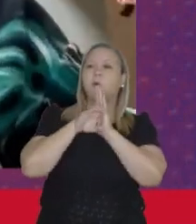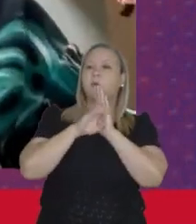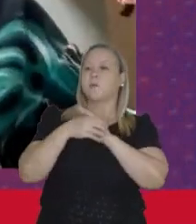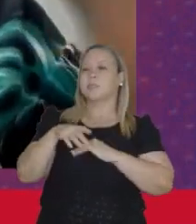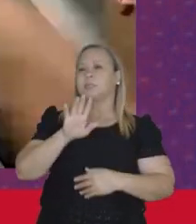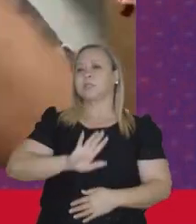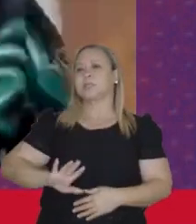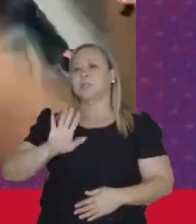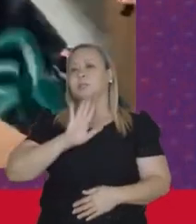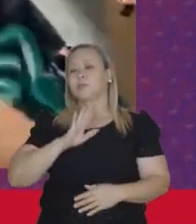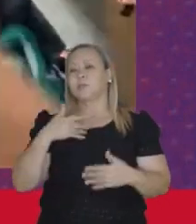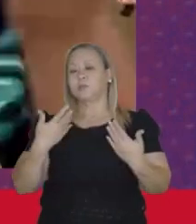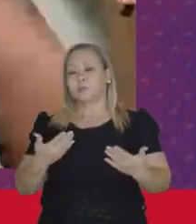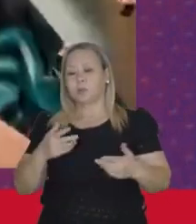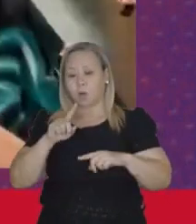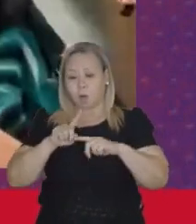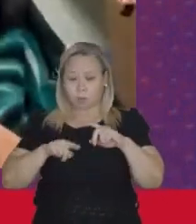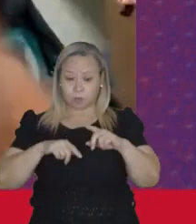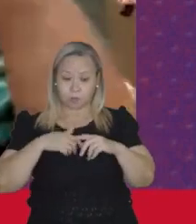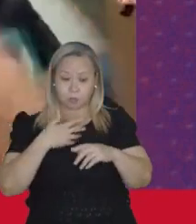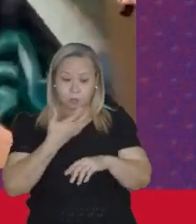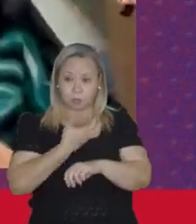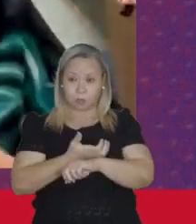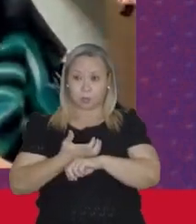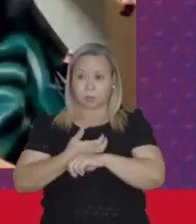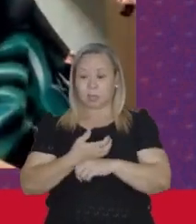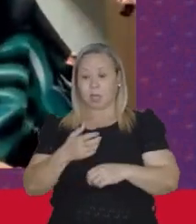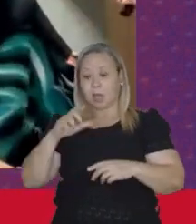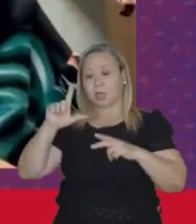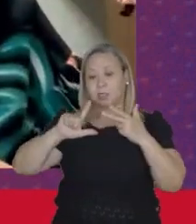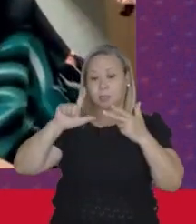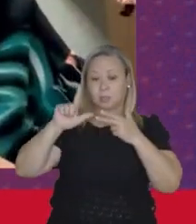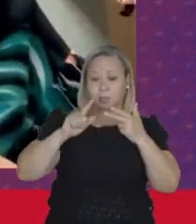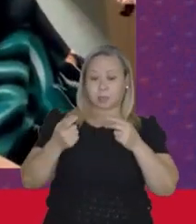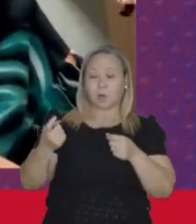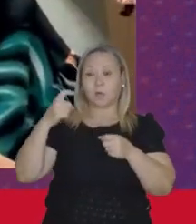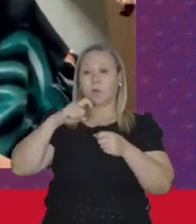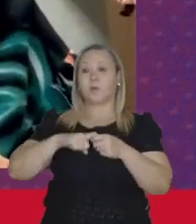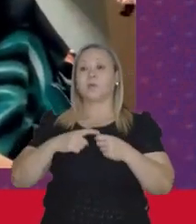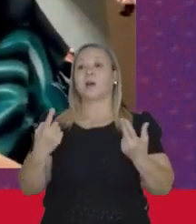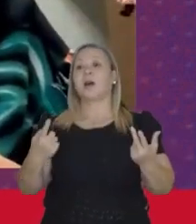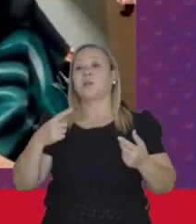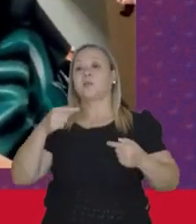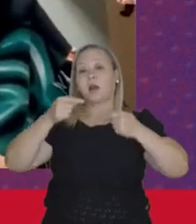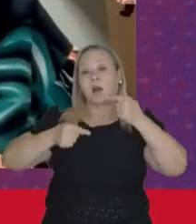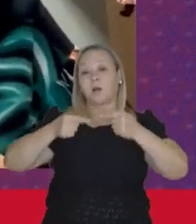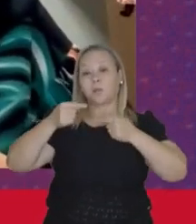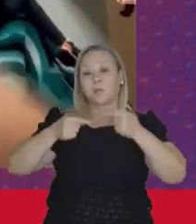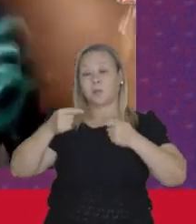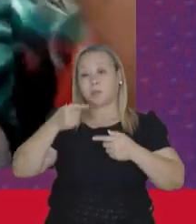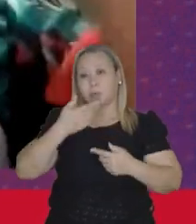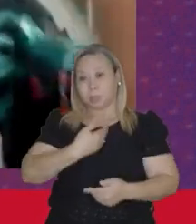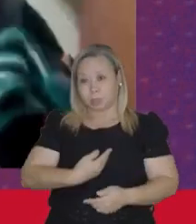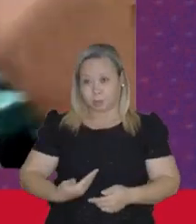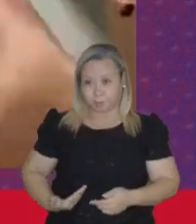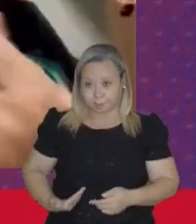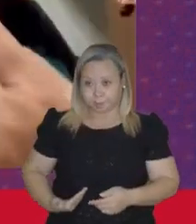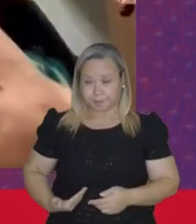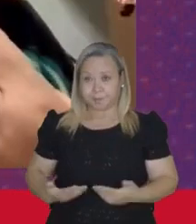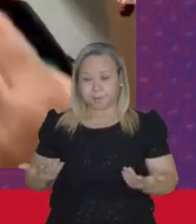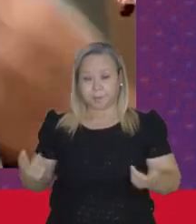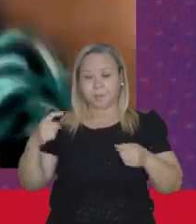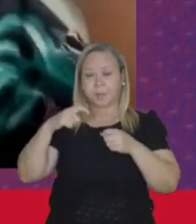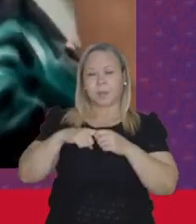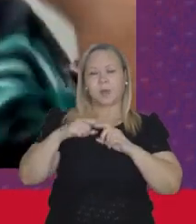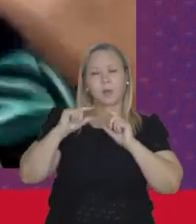todos materializados em legislação, e vou falar das políticas públicas já, tá bom? Então, voltando um